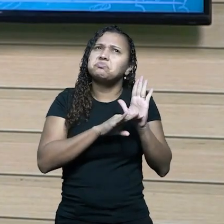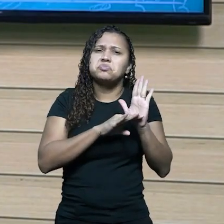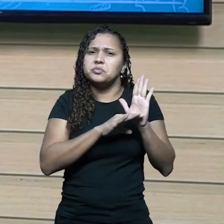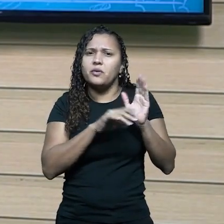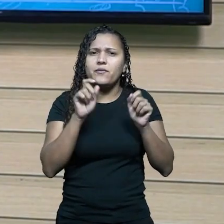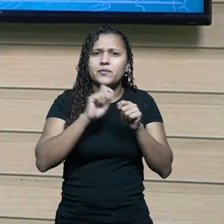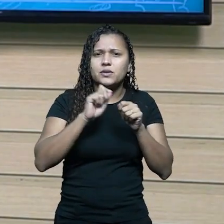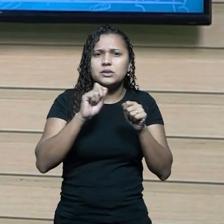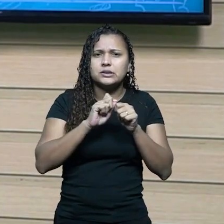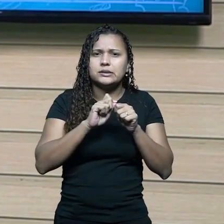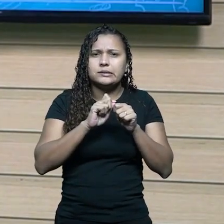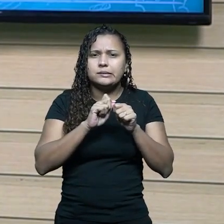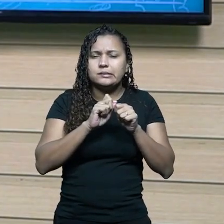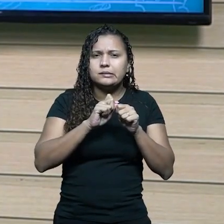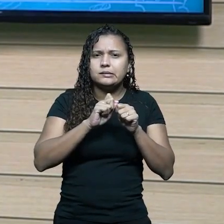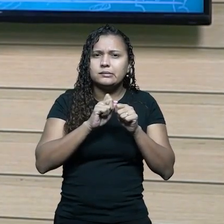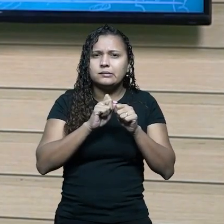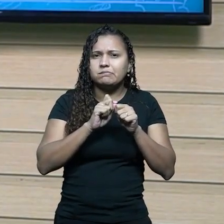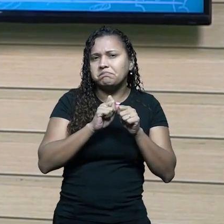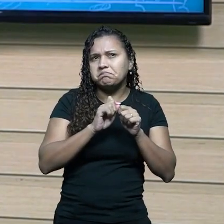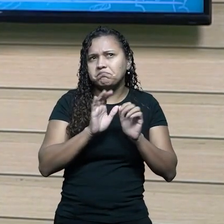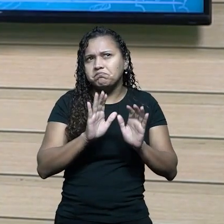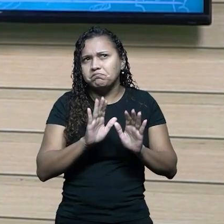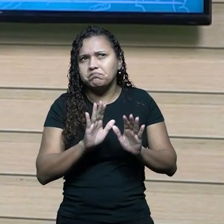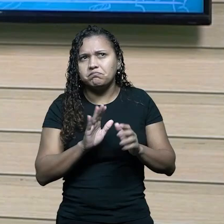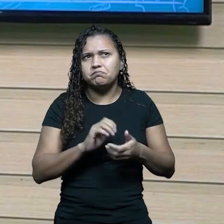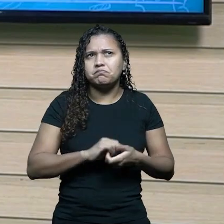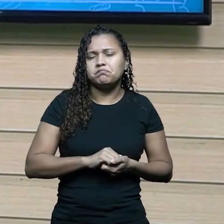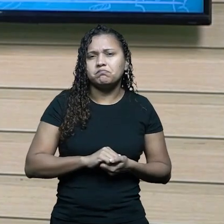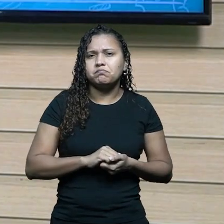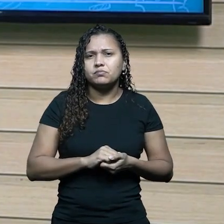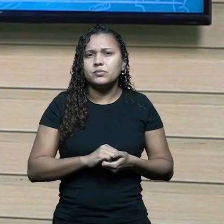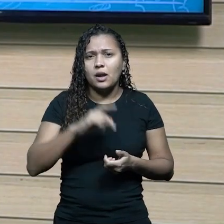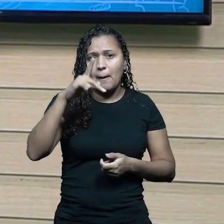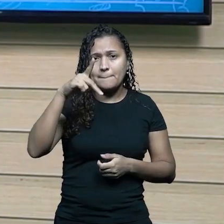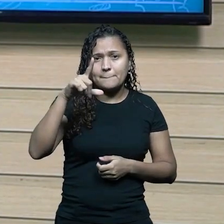lista para fazer parte dentro da